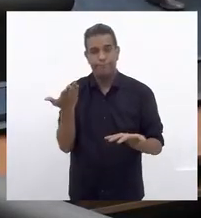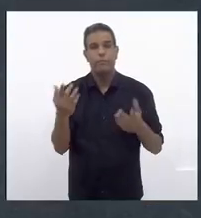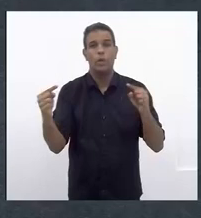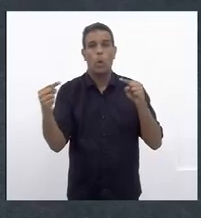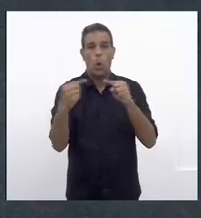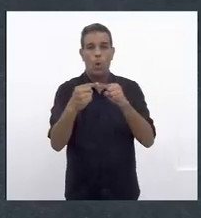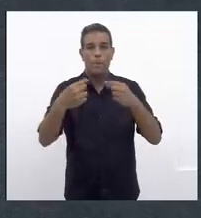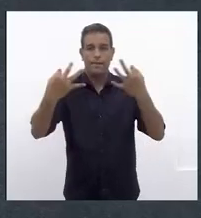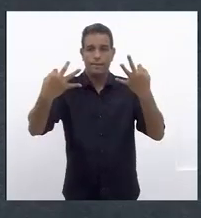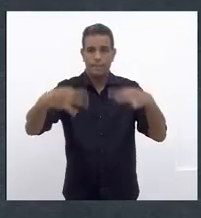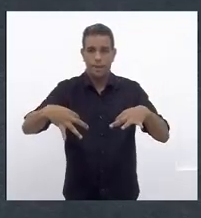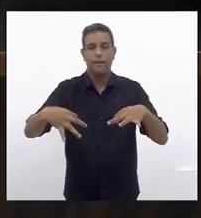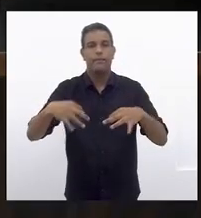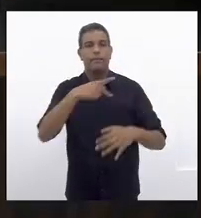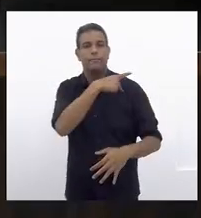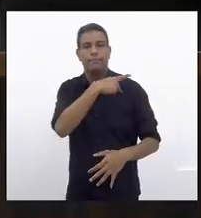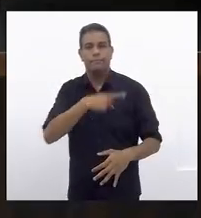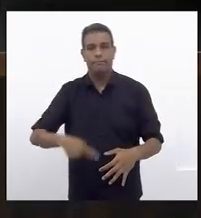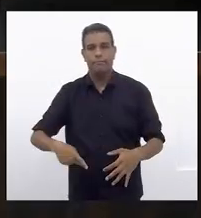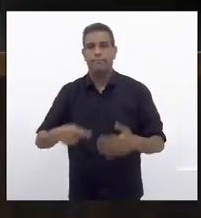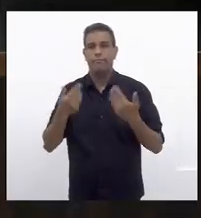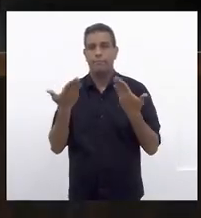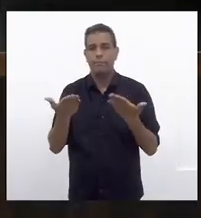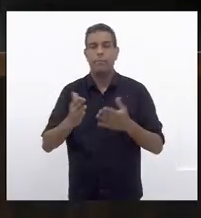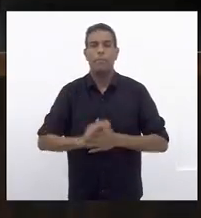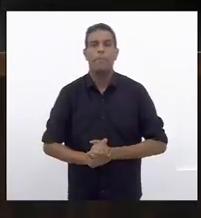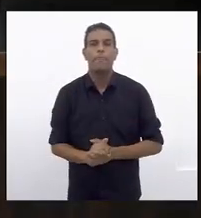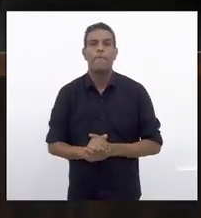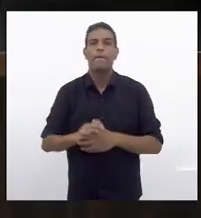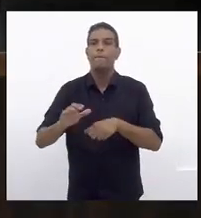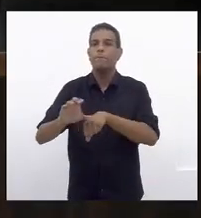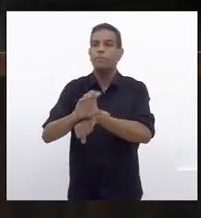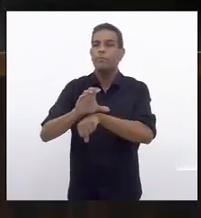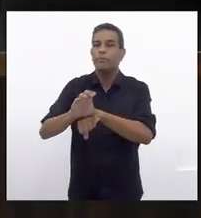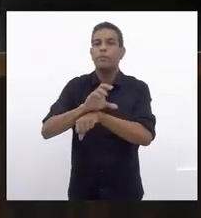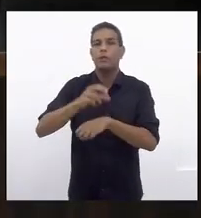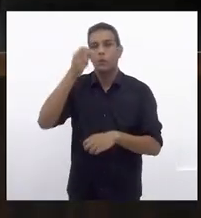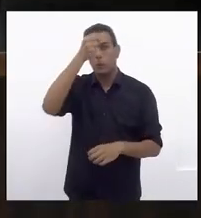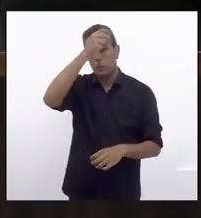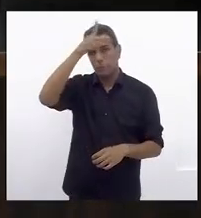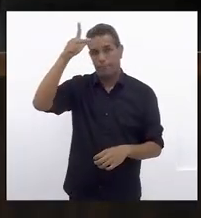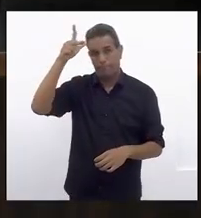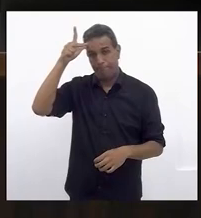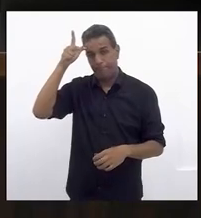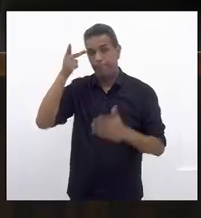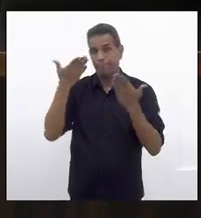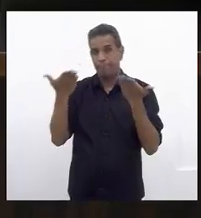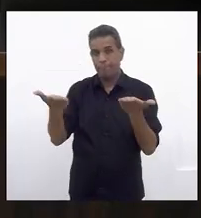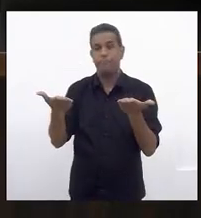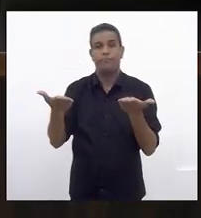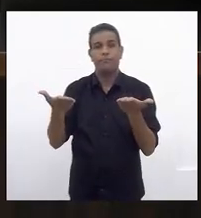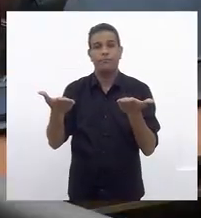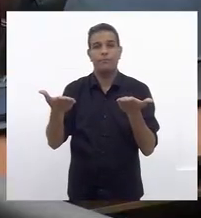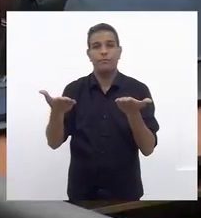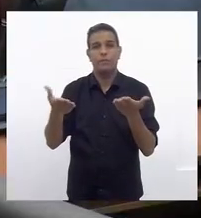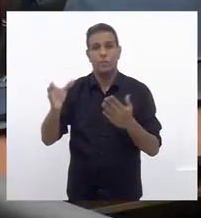Parecer favorável, presidente. Da comissão de assuntos municipais, deputada... Quer abrir lá. Deputada tia Ju.